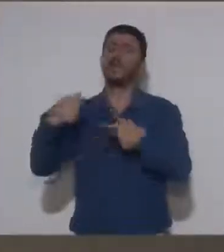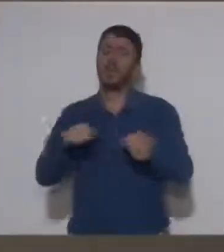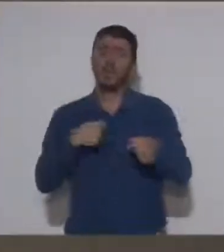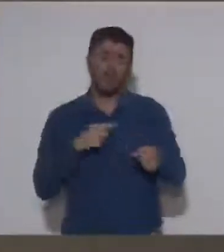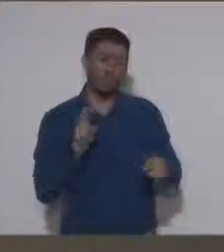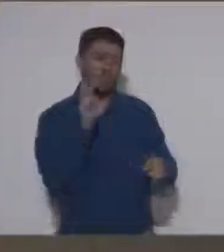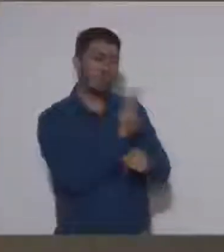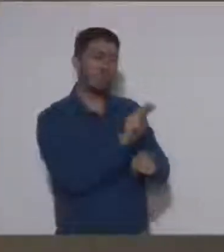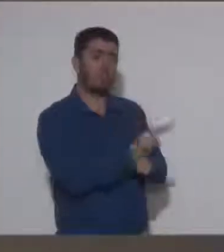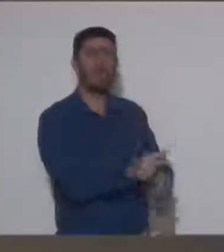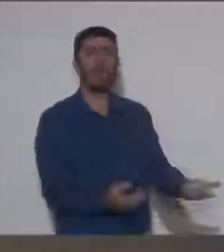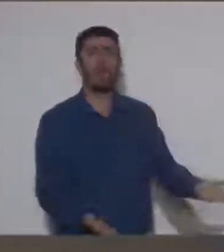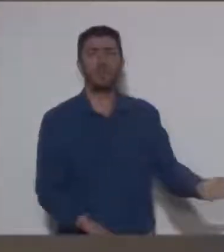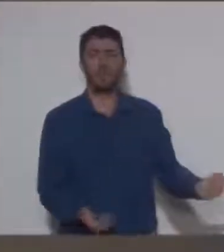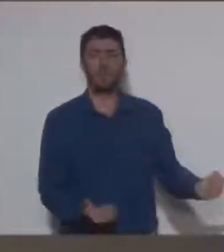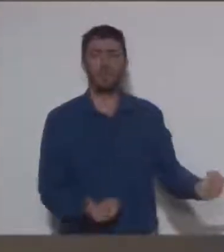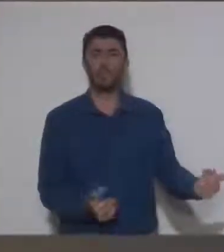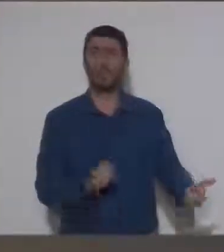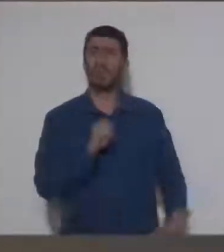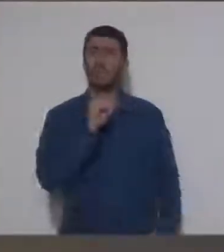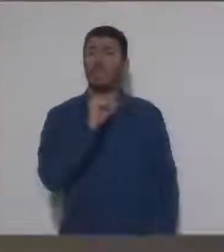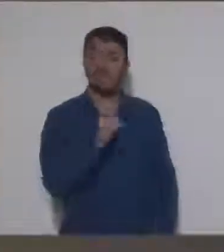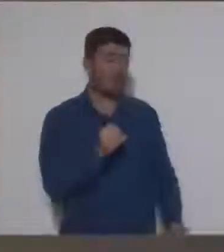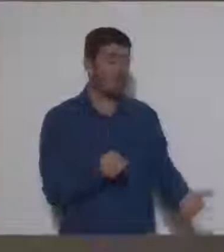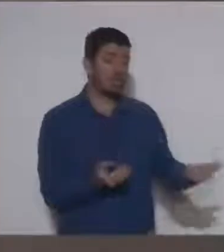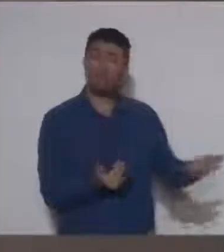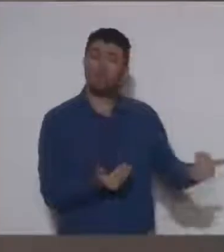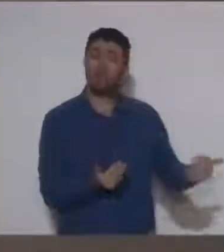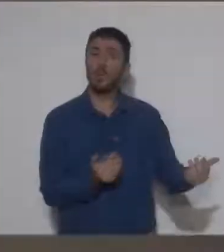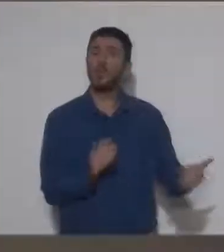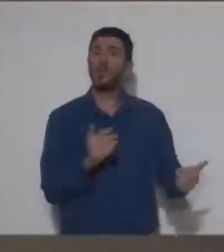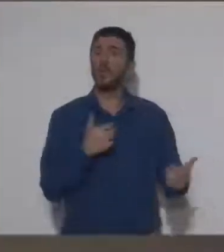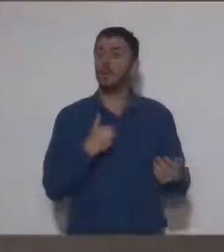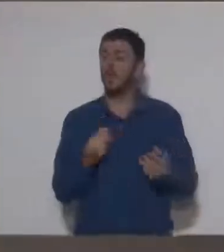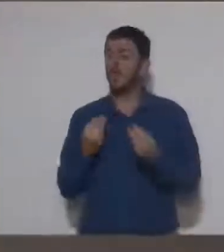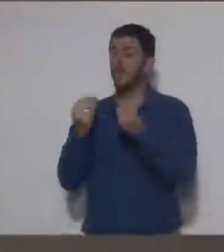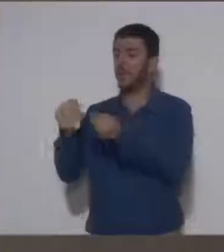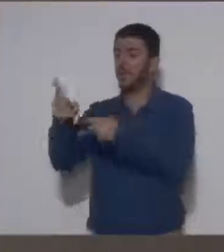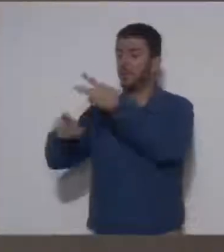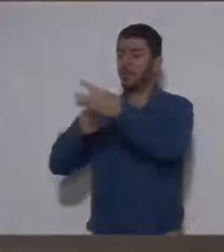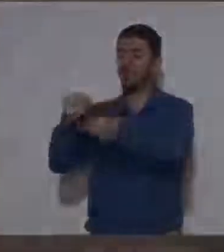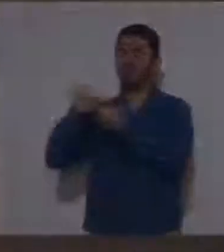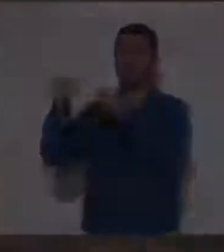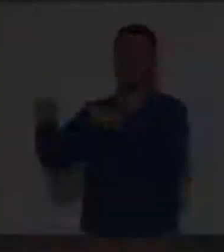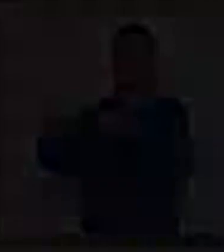porque senão não adianta daqui a um tempo a gente só dar o prêmio para os meninos da matemática. Então, por essa noite é só.